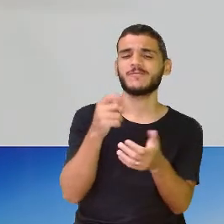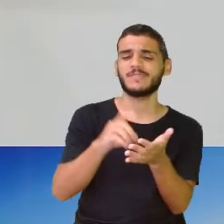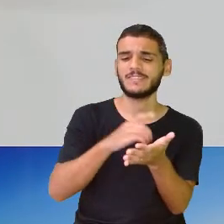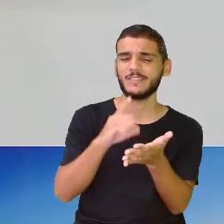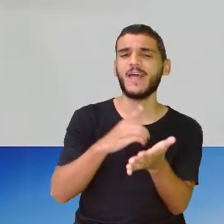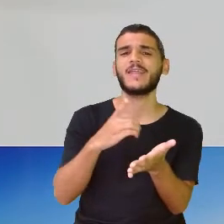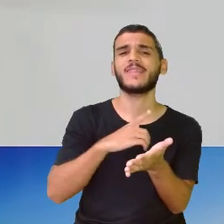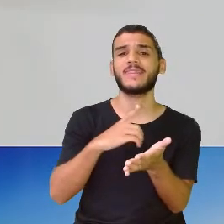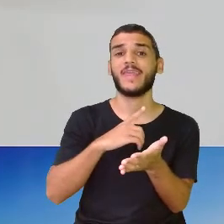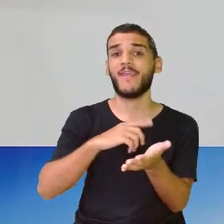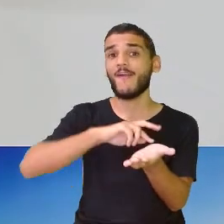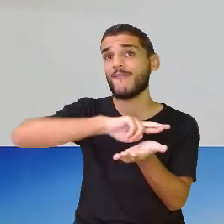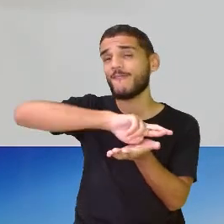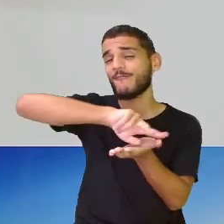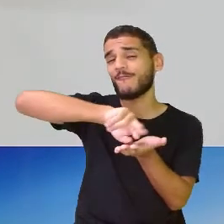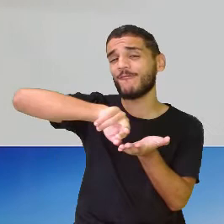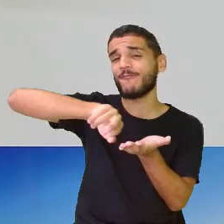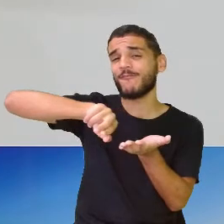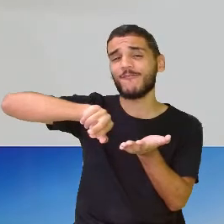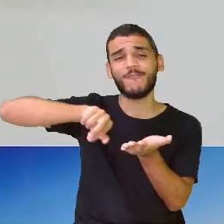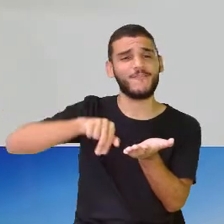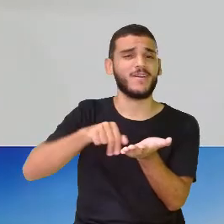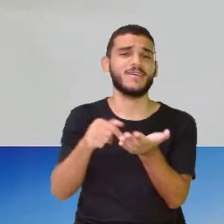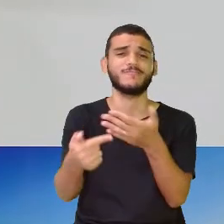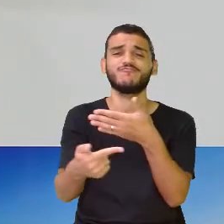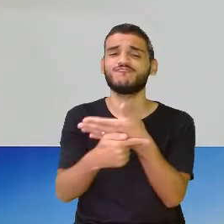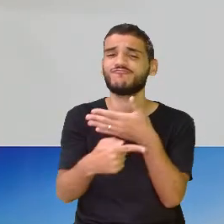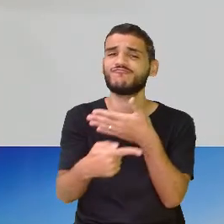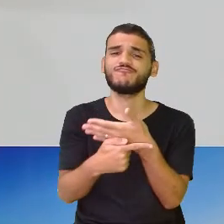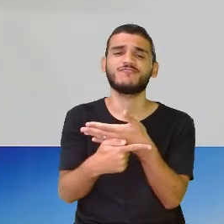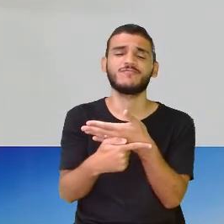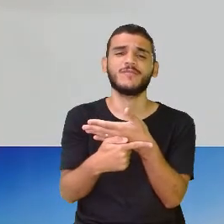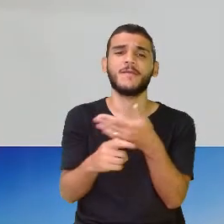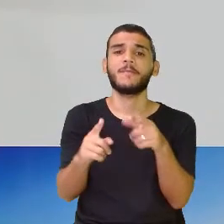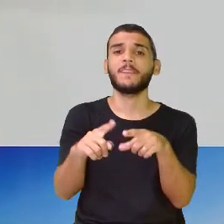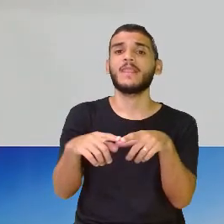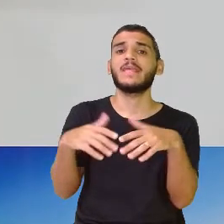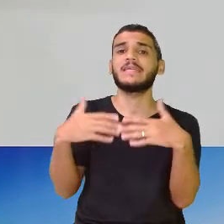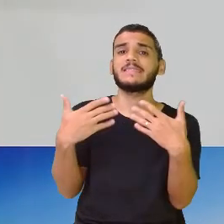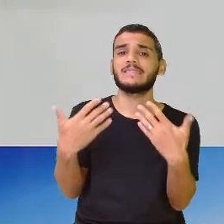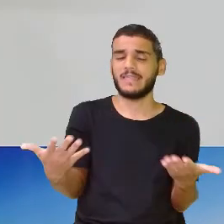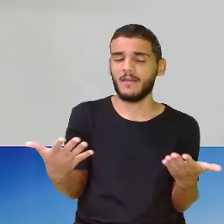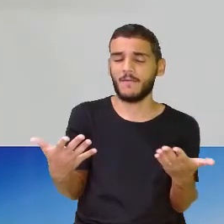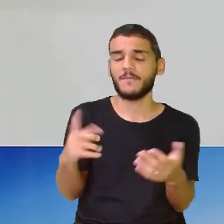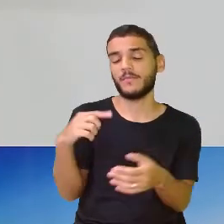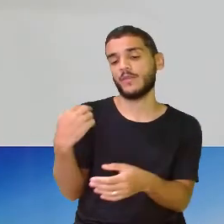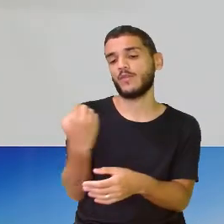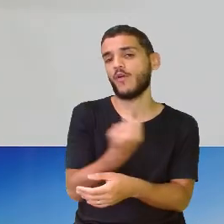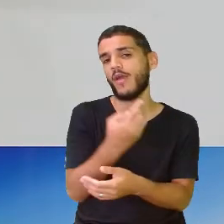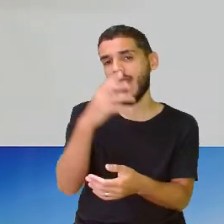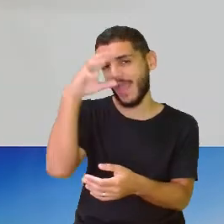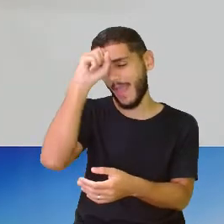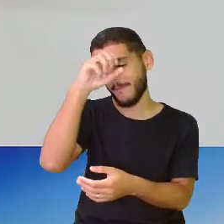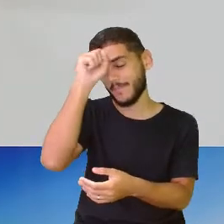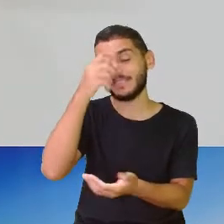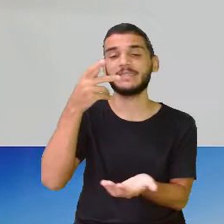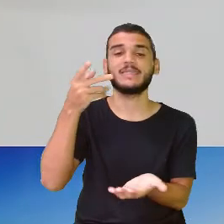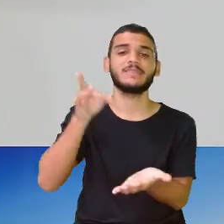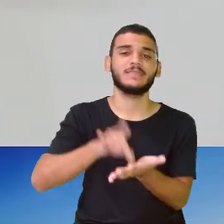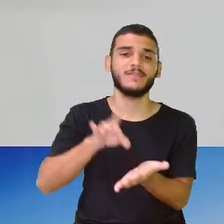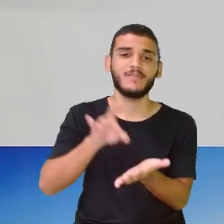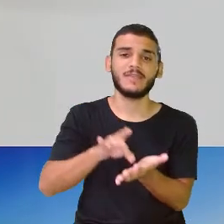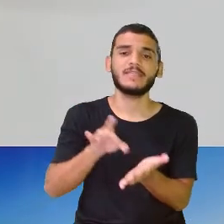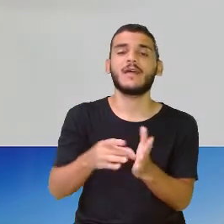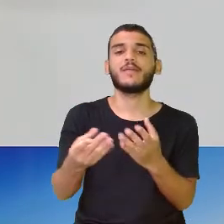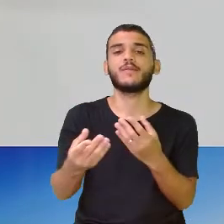a gente vai consultar um dicionário, com certeza, a gente vai aprender mais. Então, nosso tema